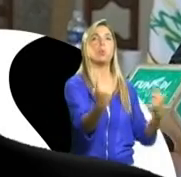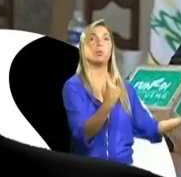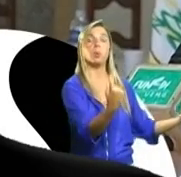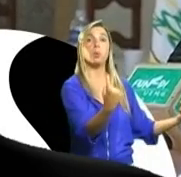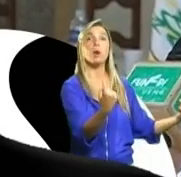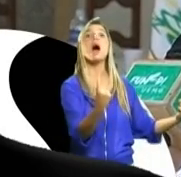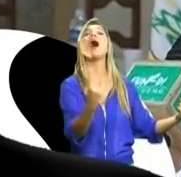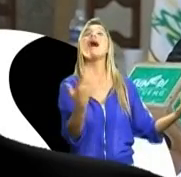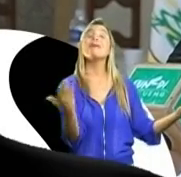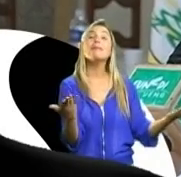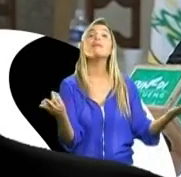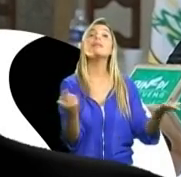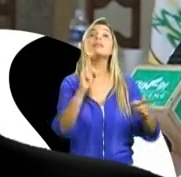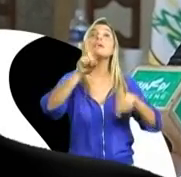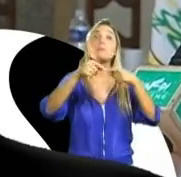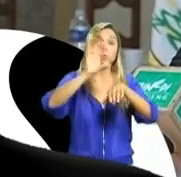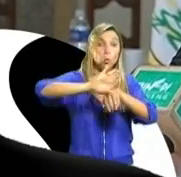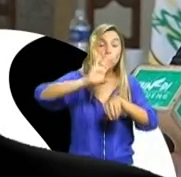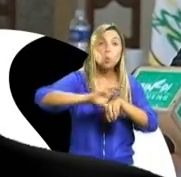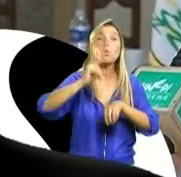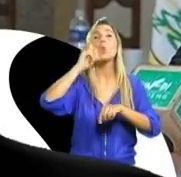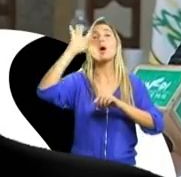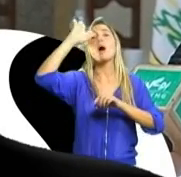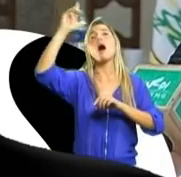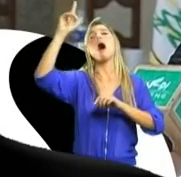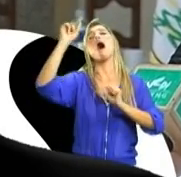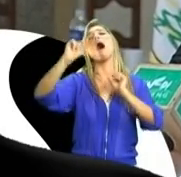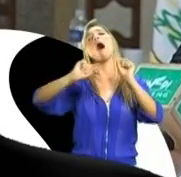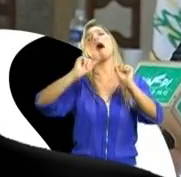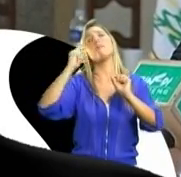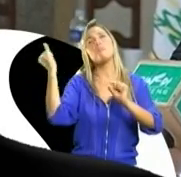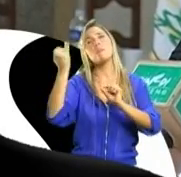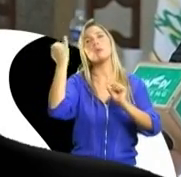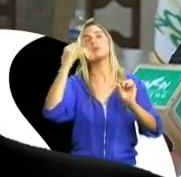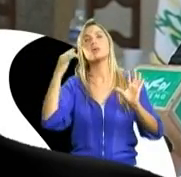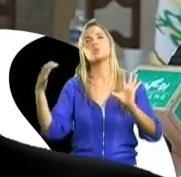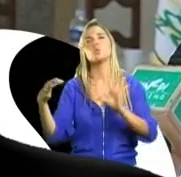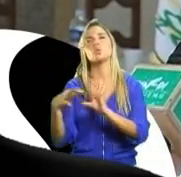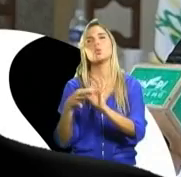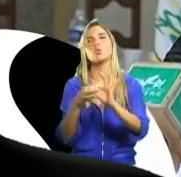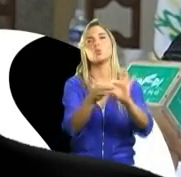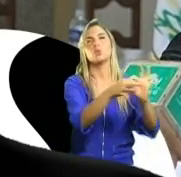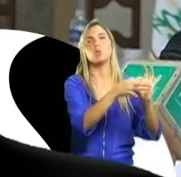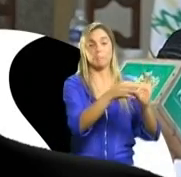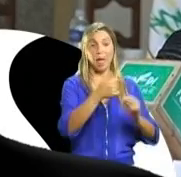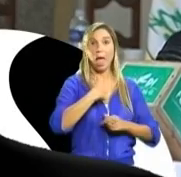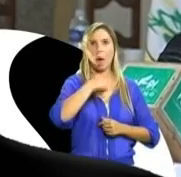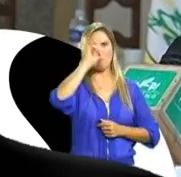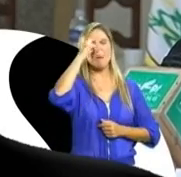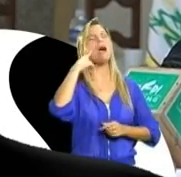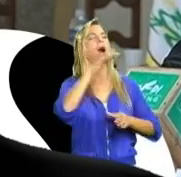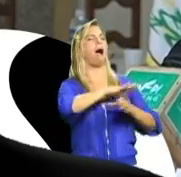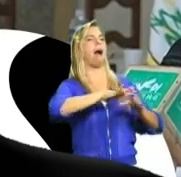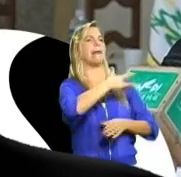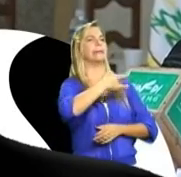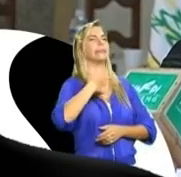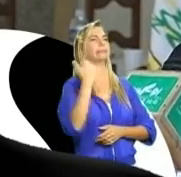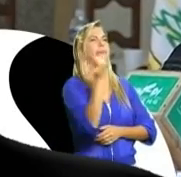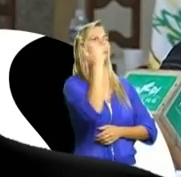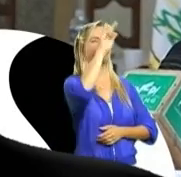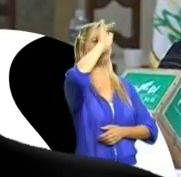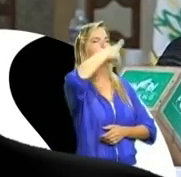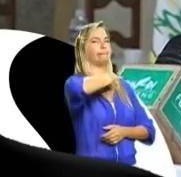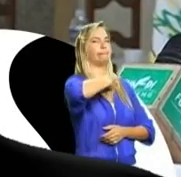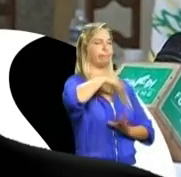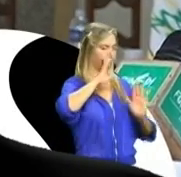minha cabeça era voltada só na minha área, para a área da saúde, o meu olhar para o paciente, agora não. Agora eu vou ter um